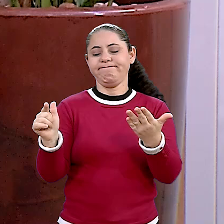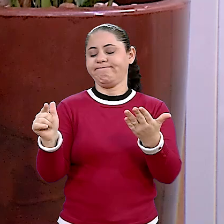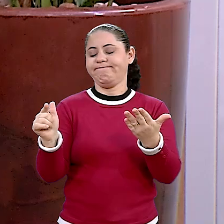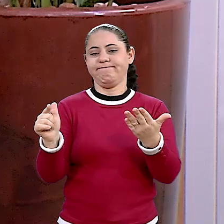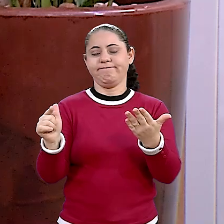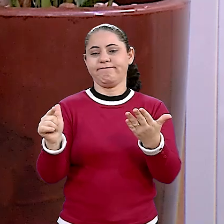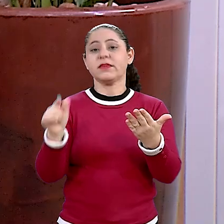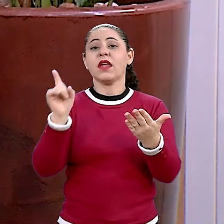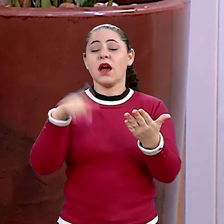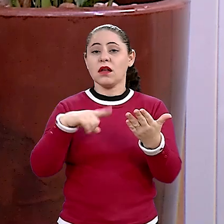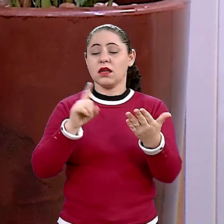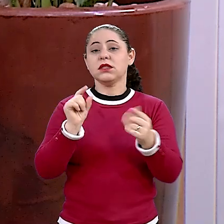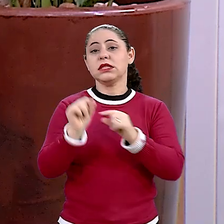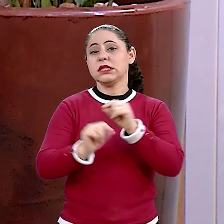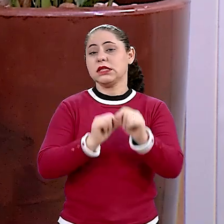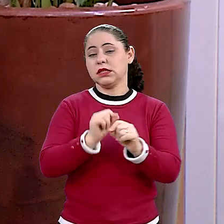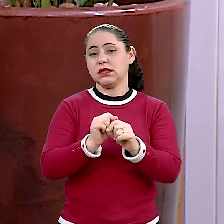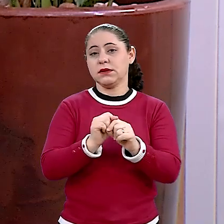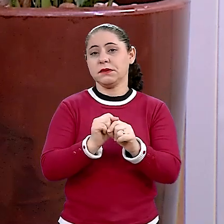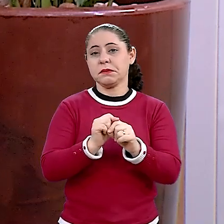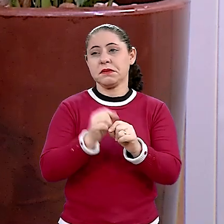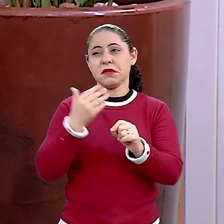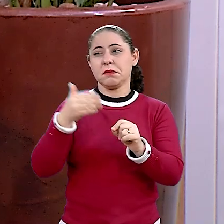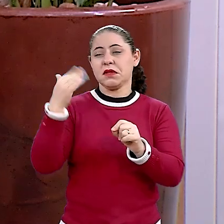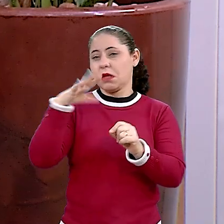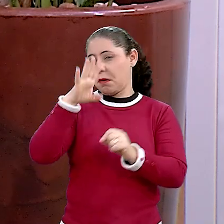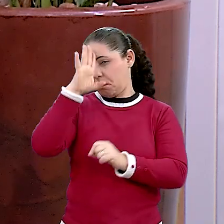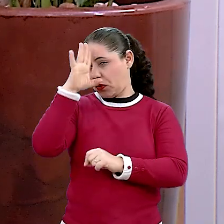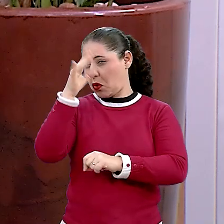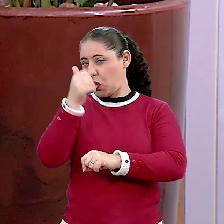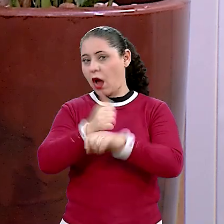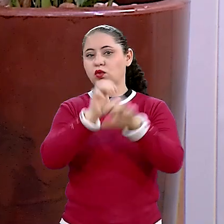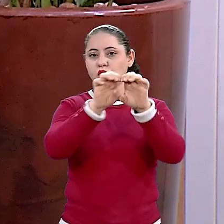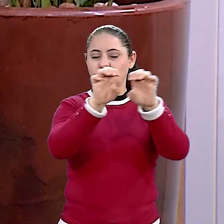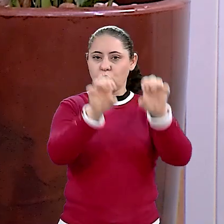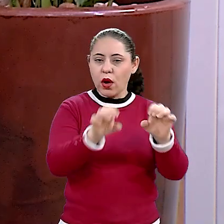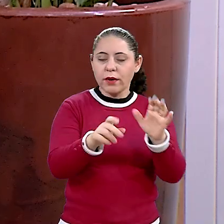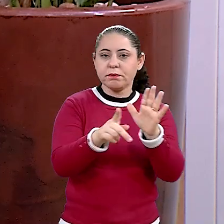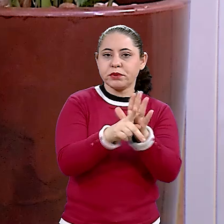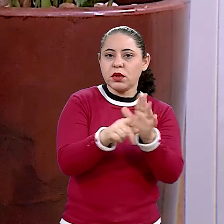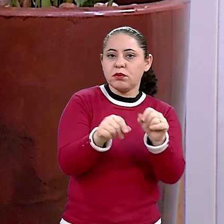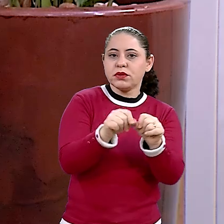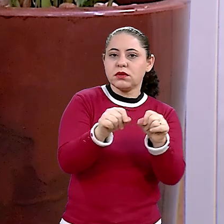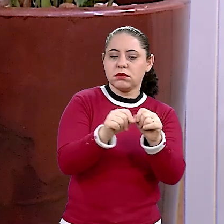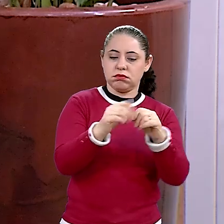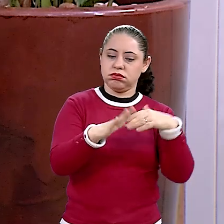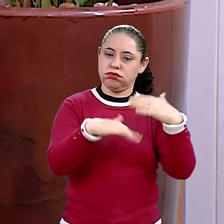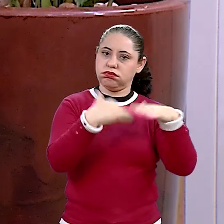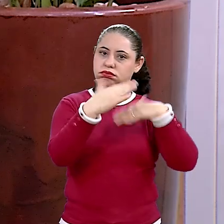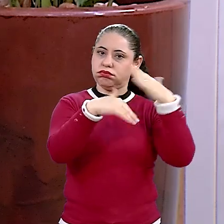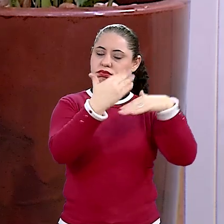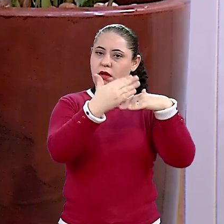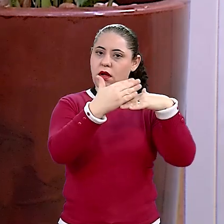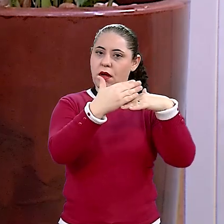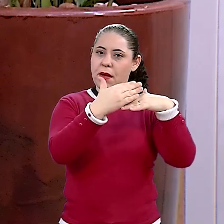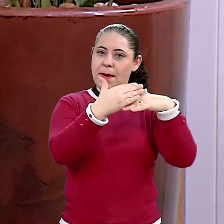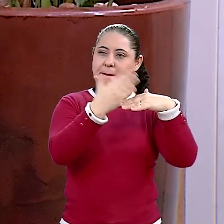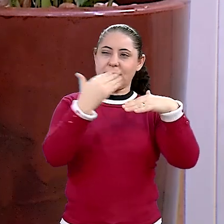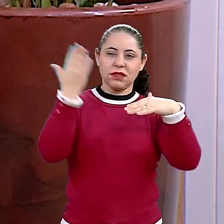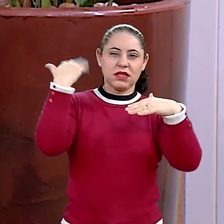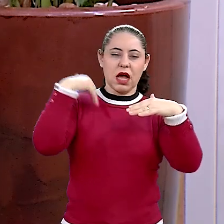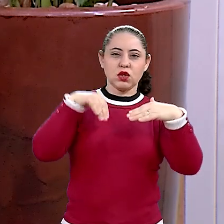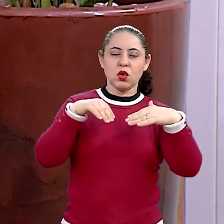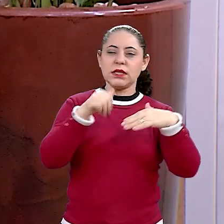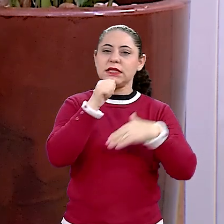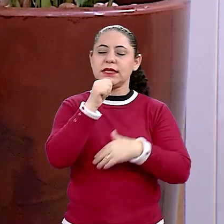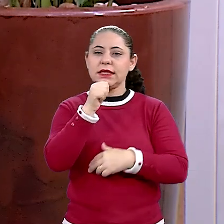uma ferrovia. Essa que foi uma das principais estratégias, os pilares de desenvolvimento do antigo Mato Grosso